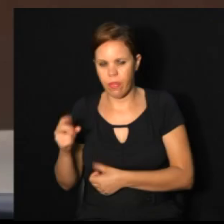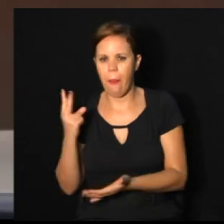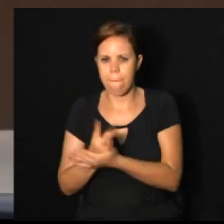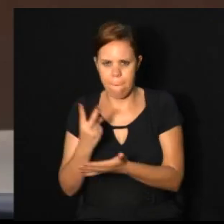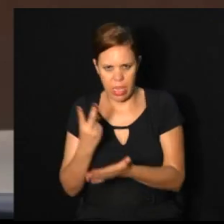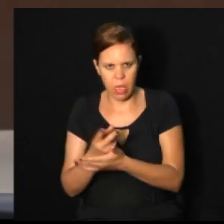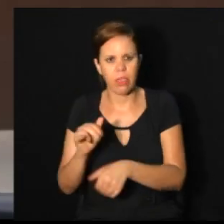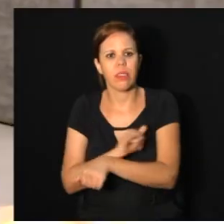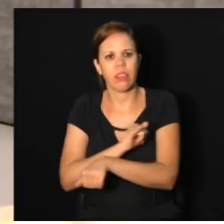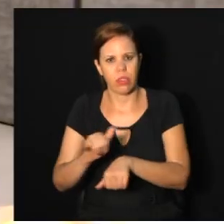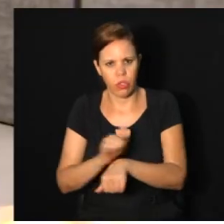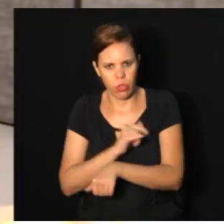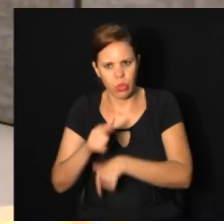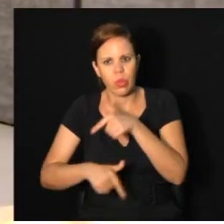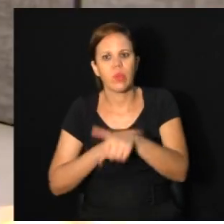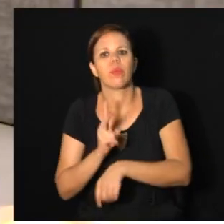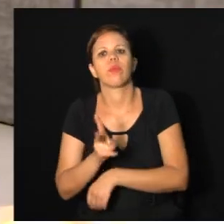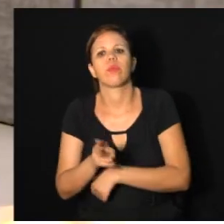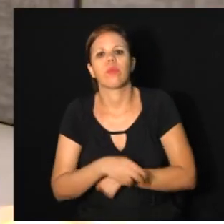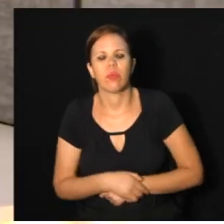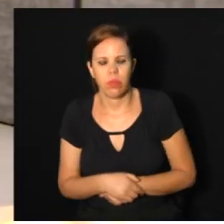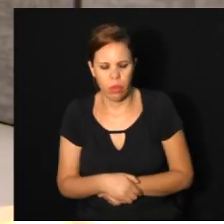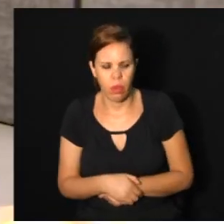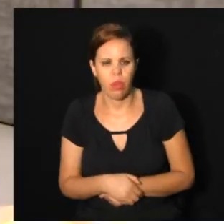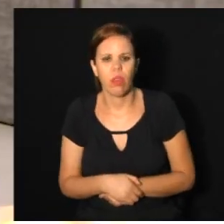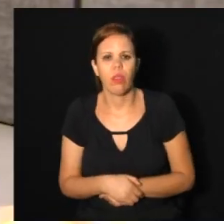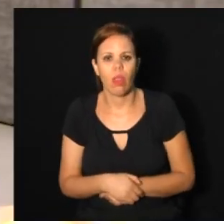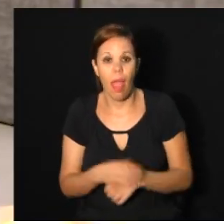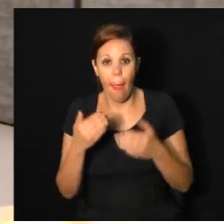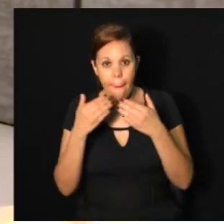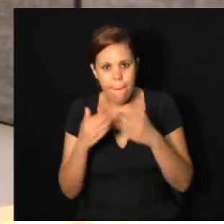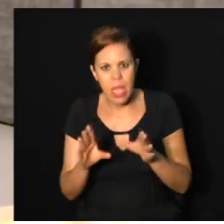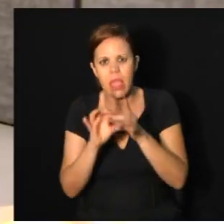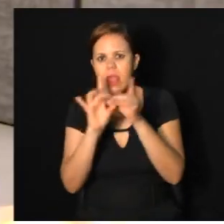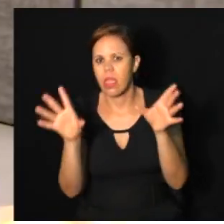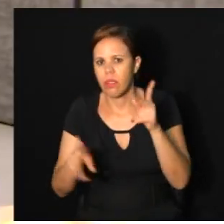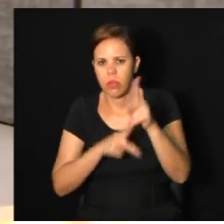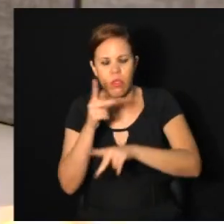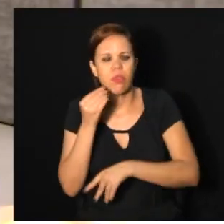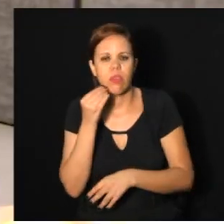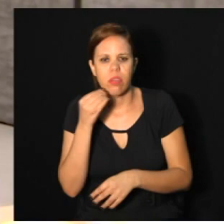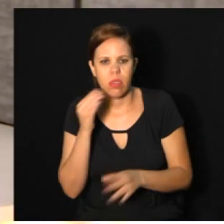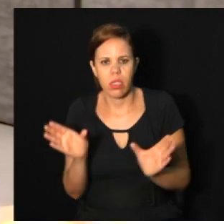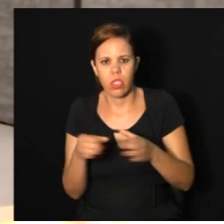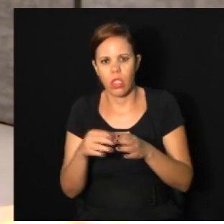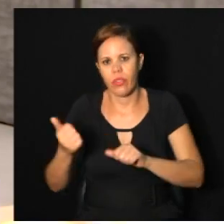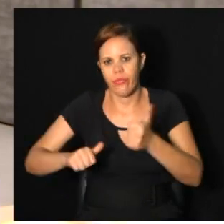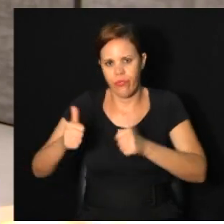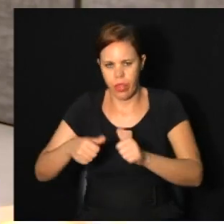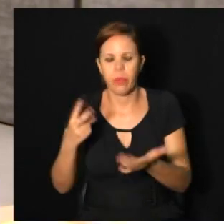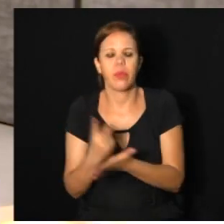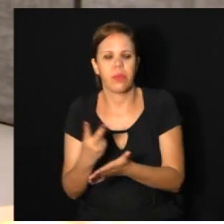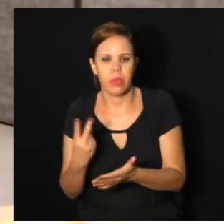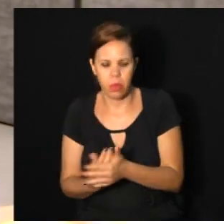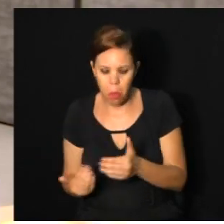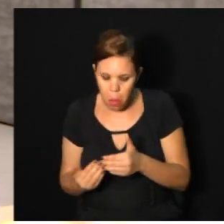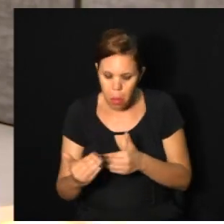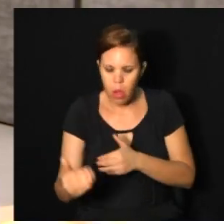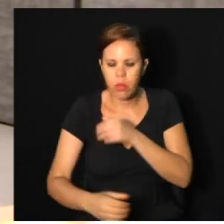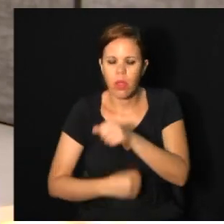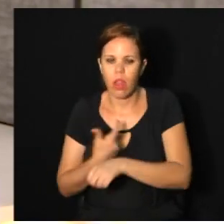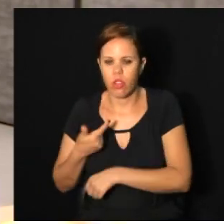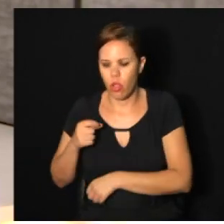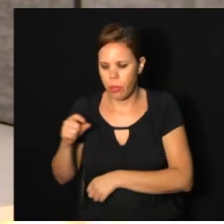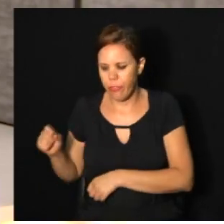as estratégias. Então, essa estratégia de abrir e democratizar a comissão, na nossa avaliação, vai ser mantida ano que vem. A gente entende